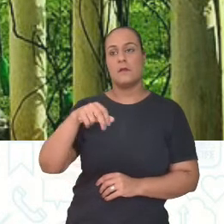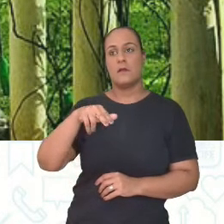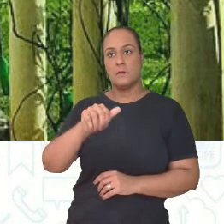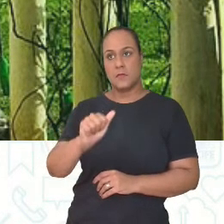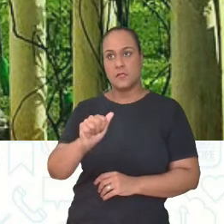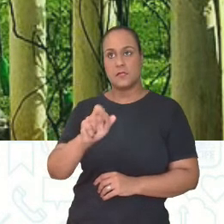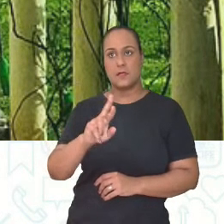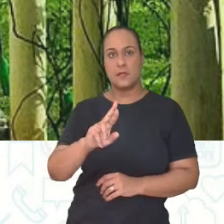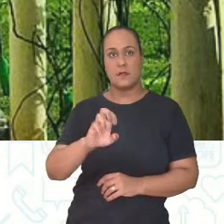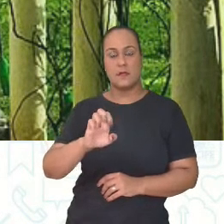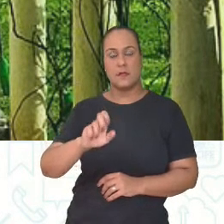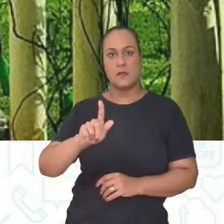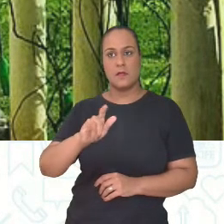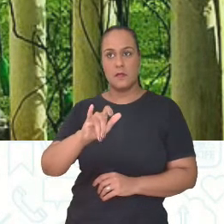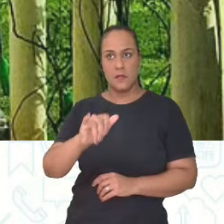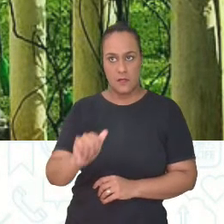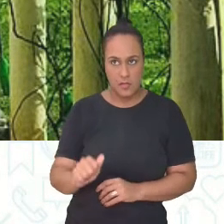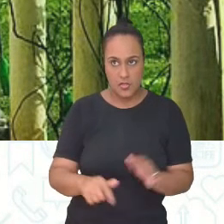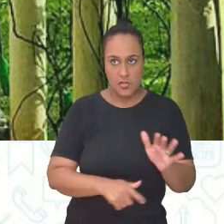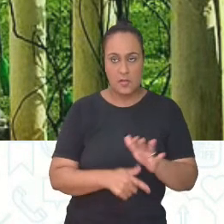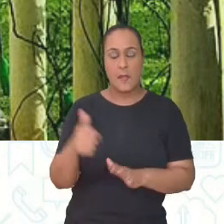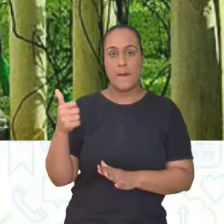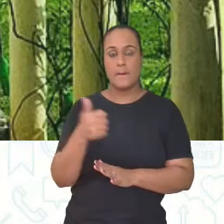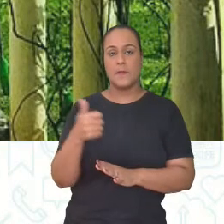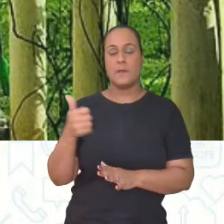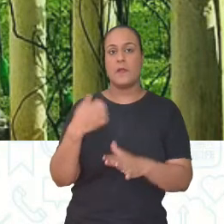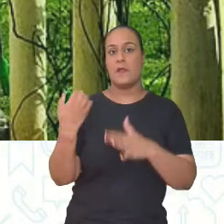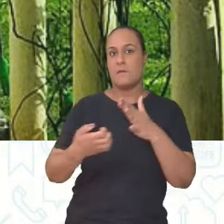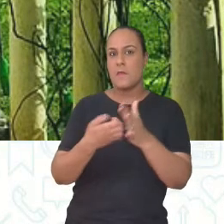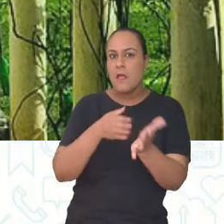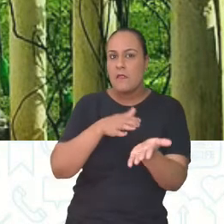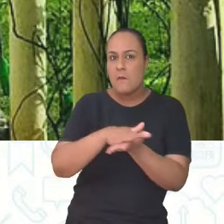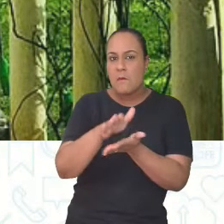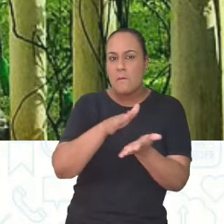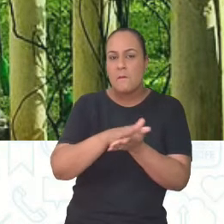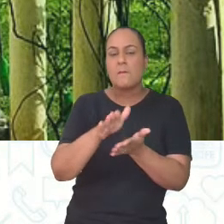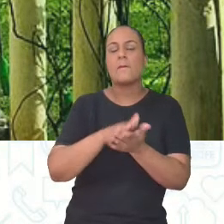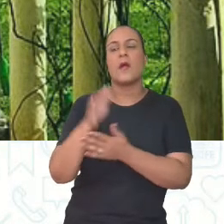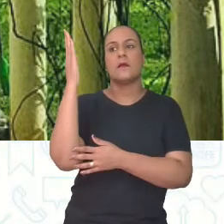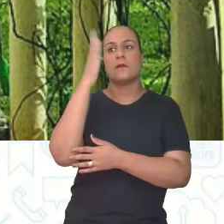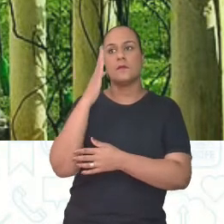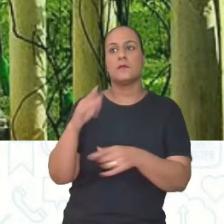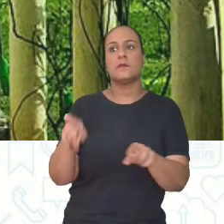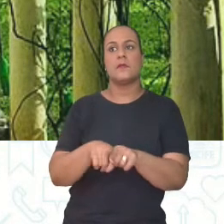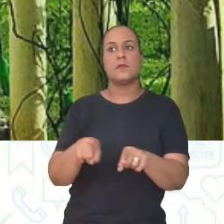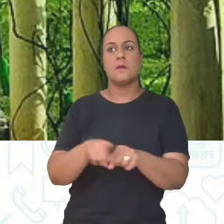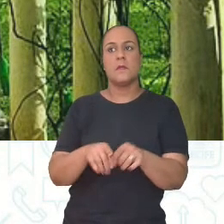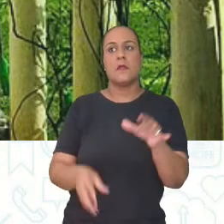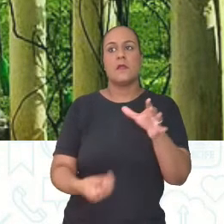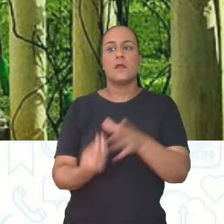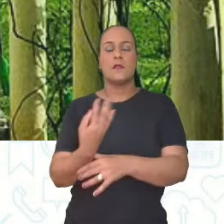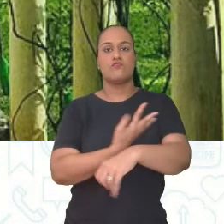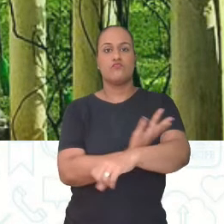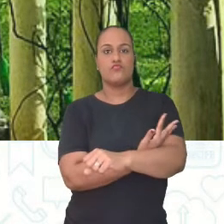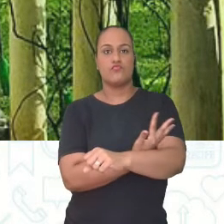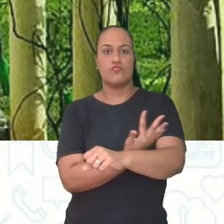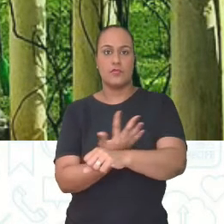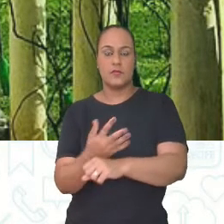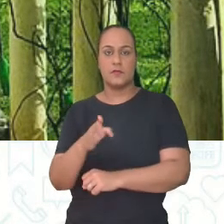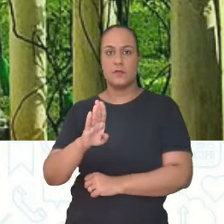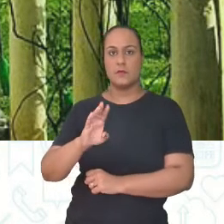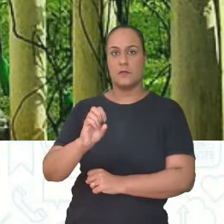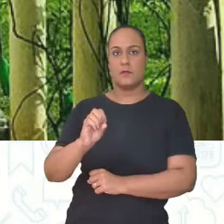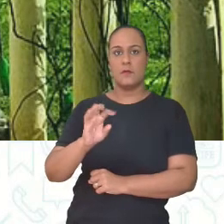gráfica do Brasil, né, que antes não tinha. Então, a criação também do Jardim Botânico. Eu não sei se você já